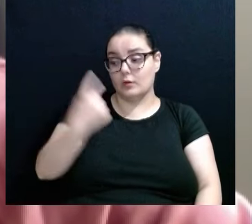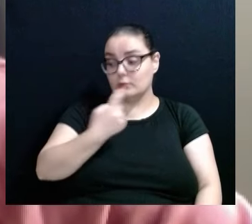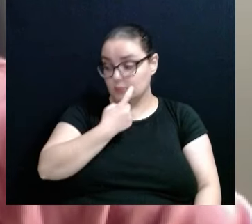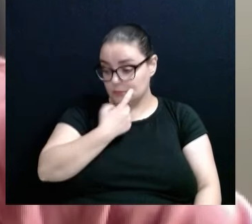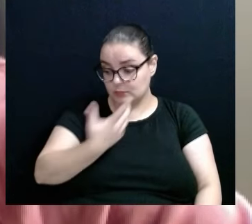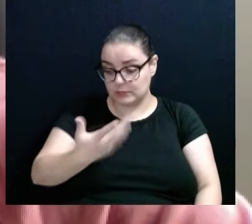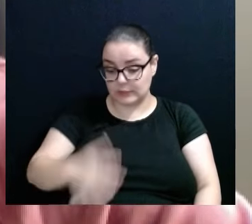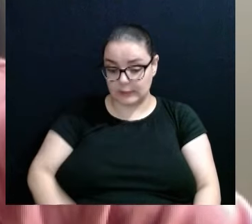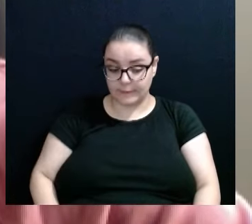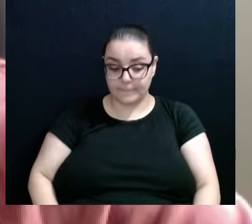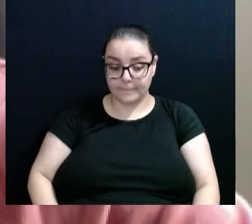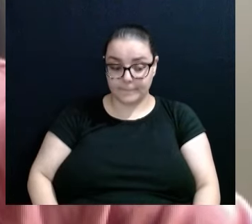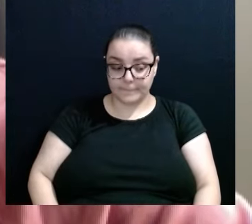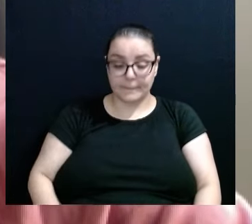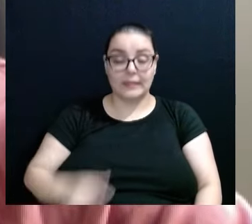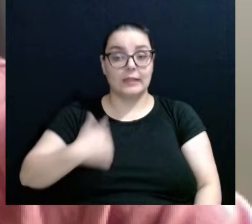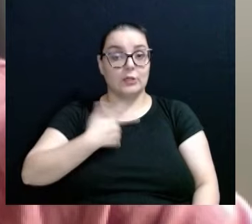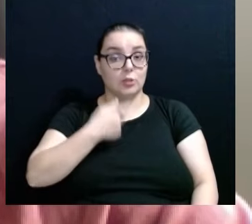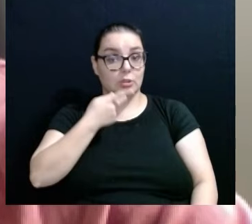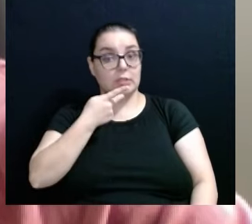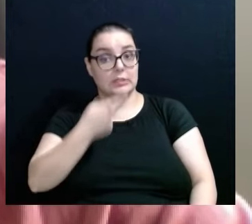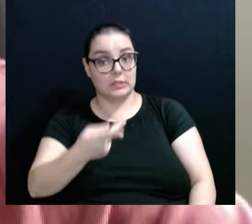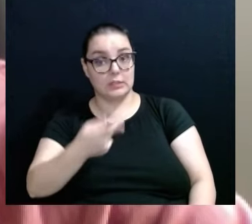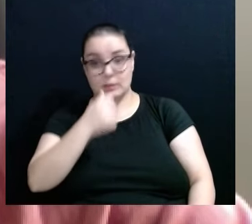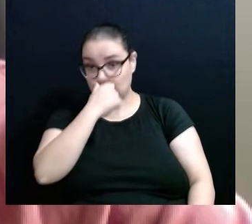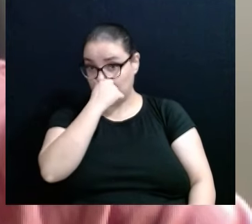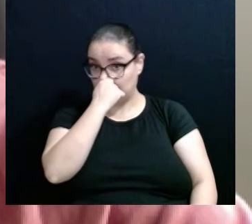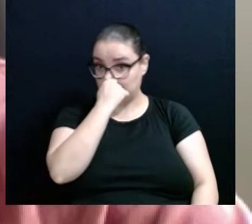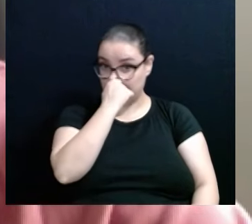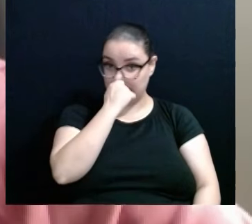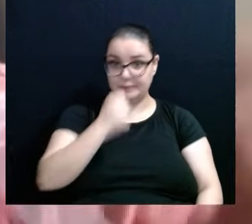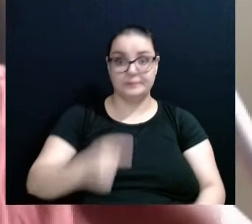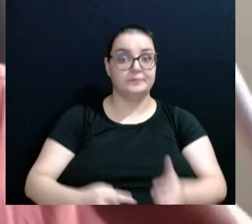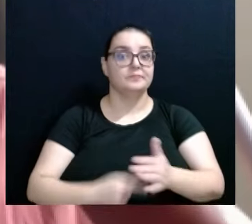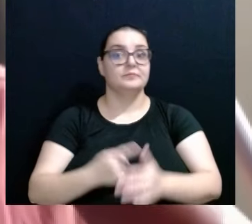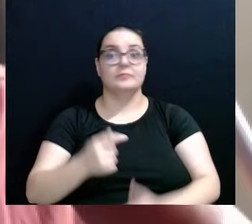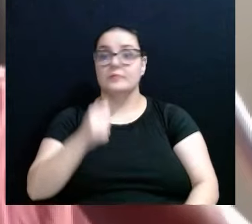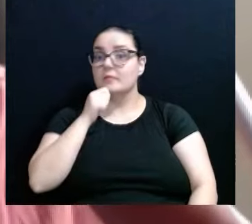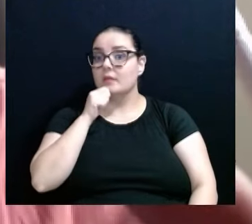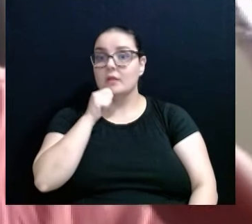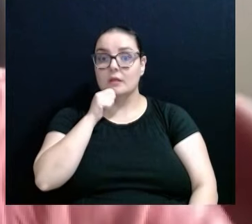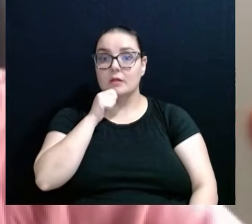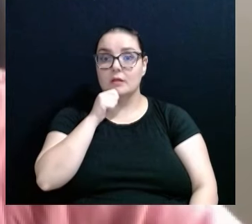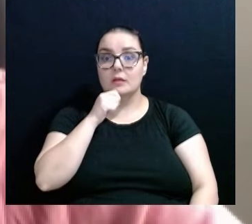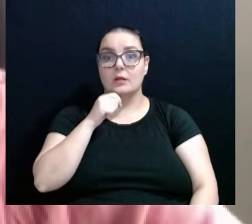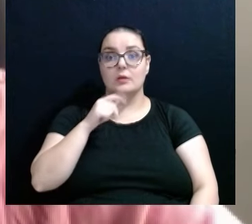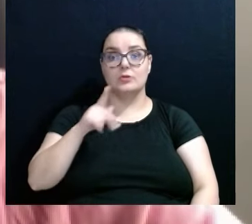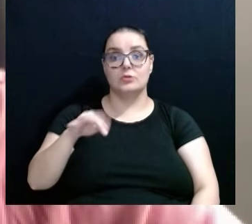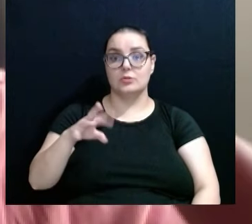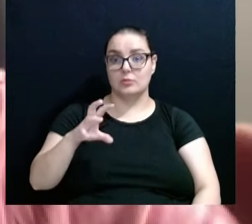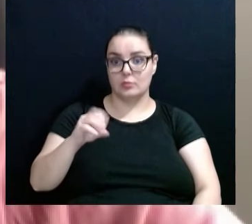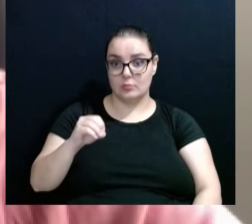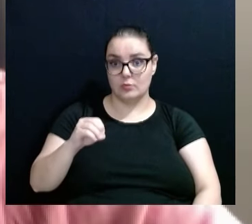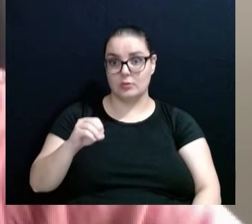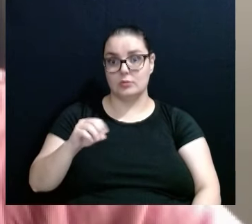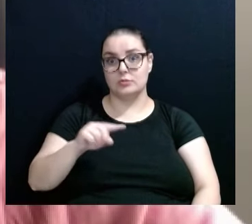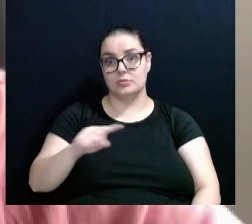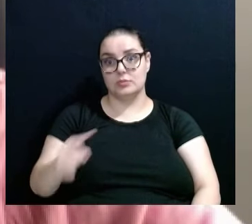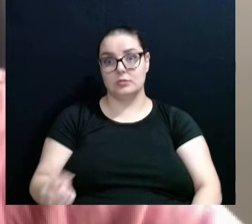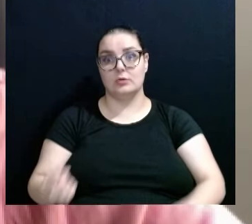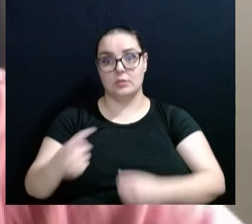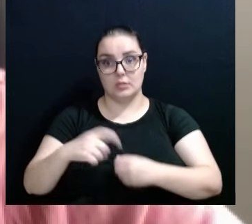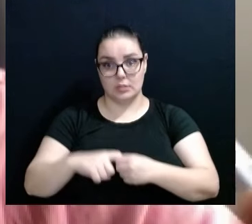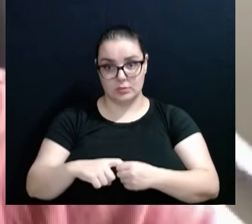Olha, Mina, a gente afirmar primeiro assim, nós não ultrapassamos ainda pontos de não retorno